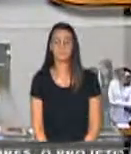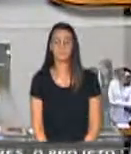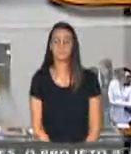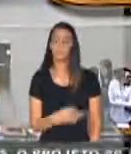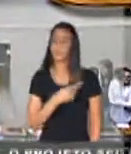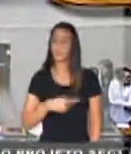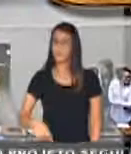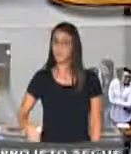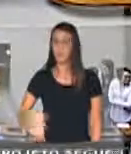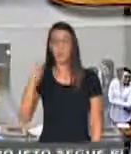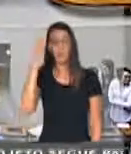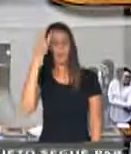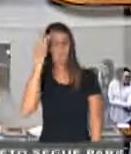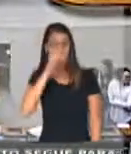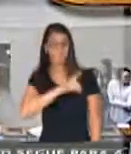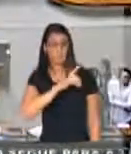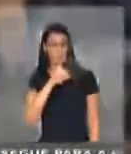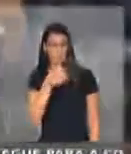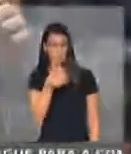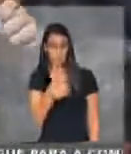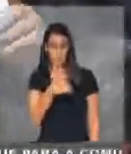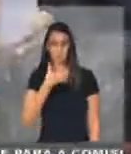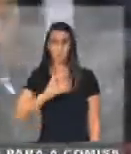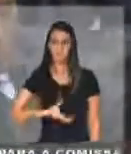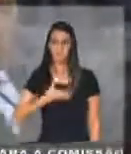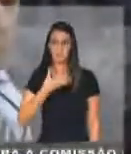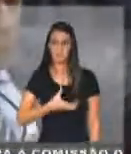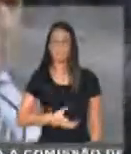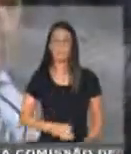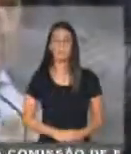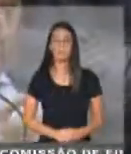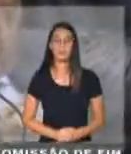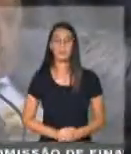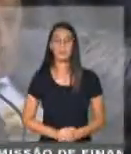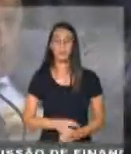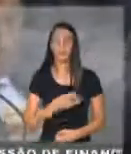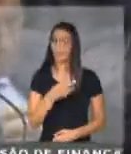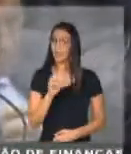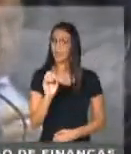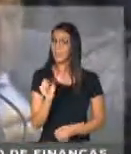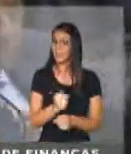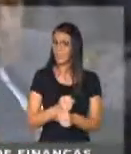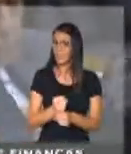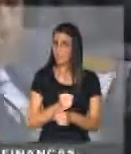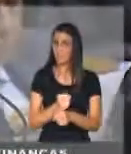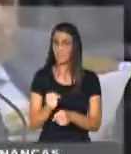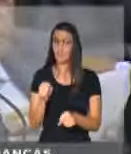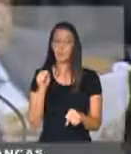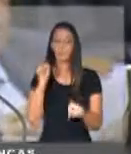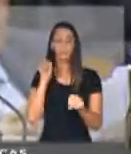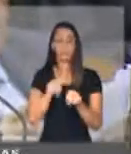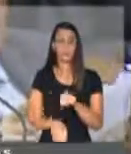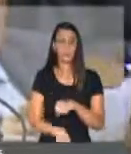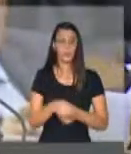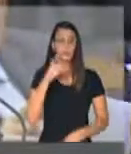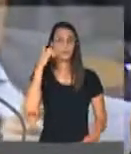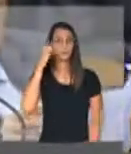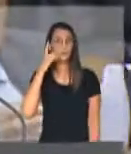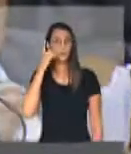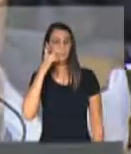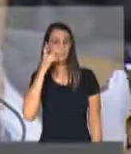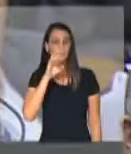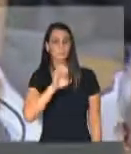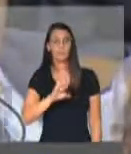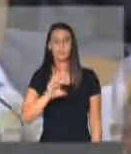Presidente, amanhã, dia 6 de dezembro, completará 30 anos do assassinato de um deputado